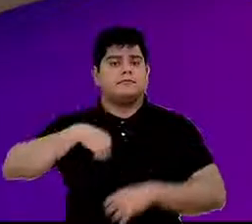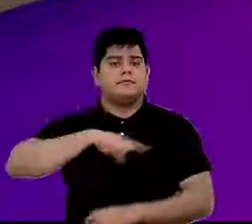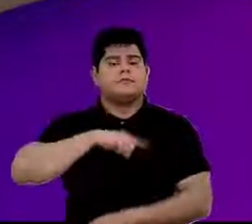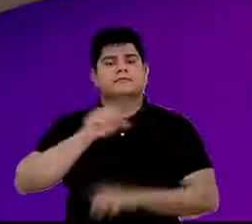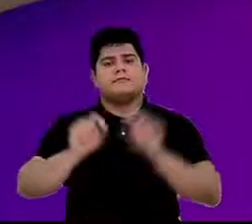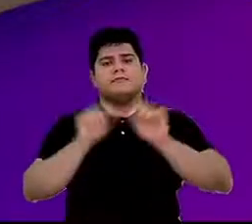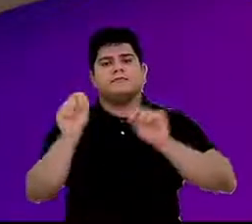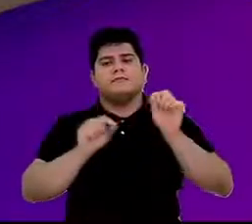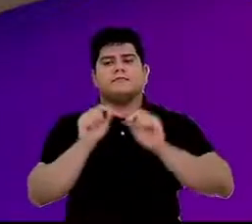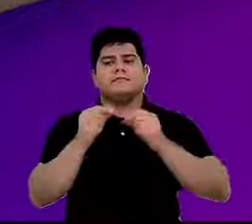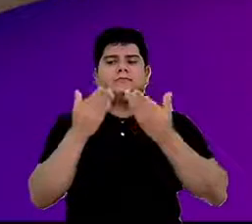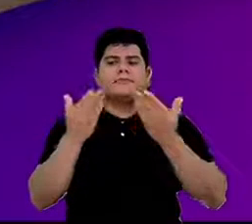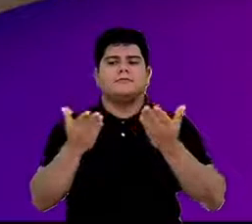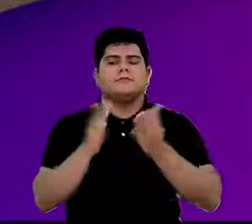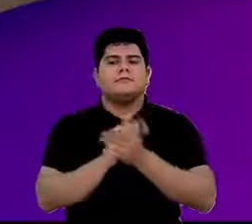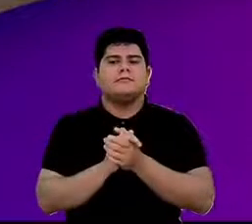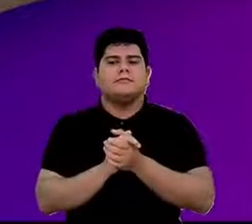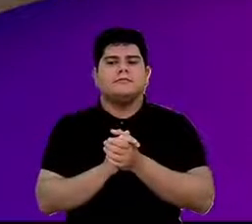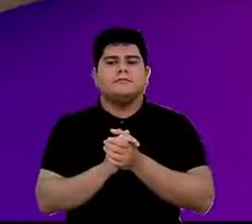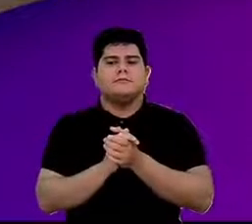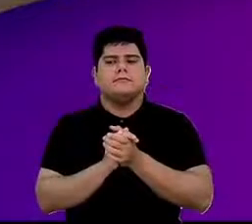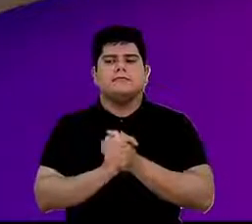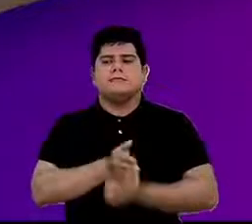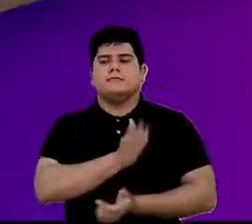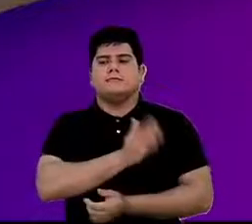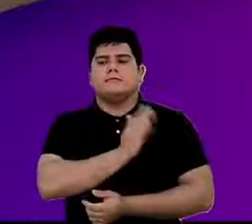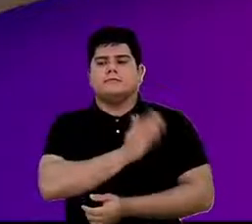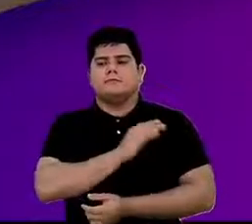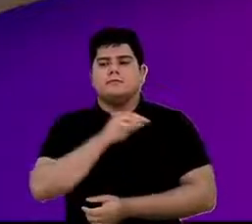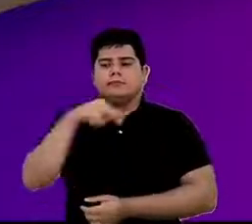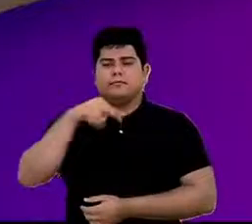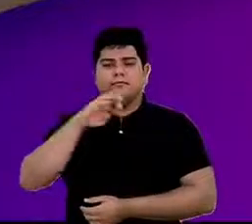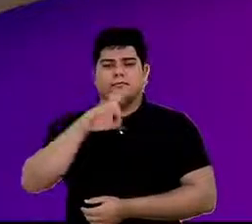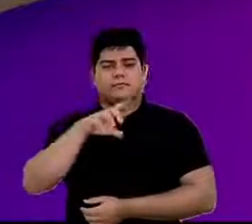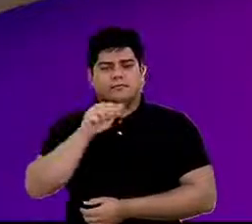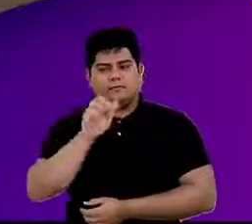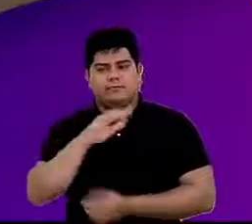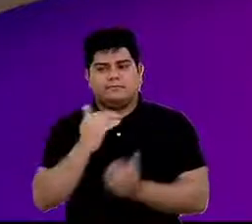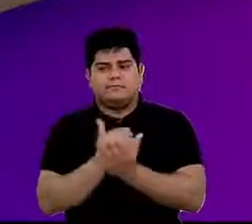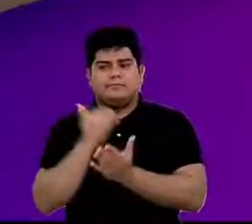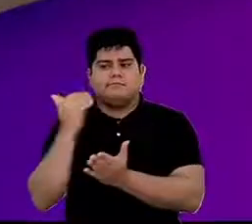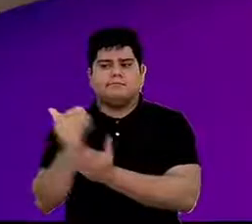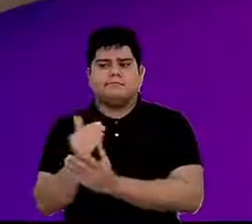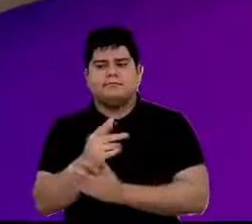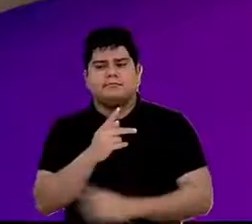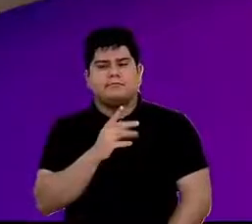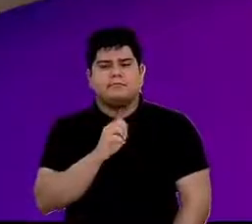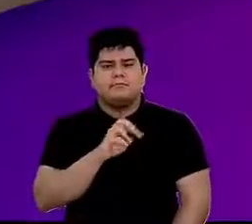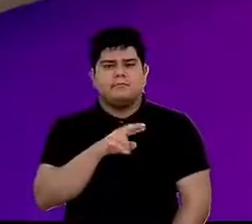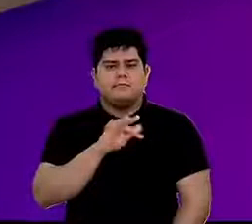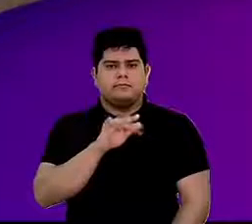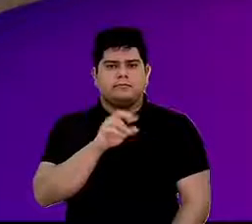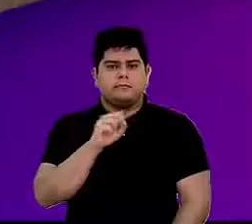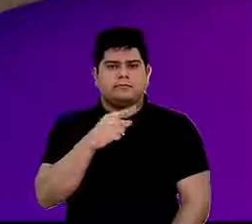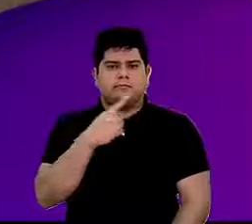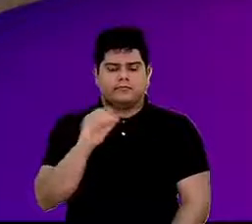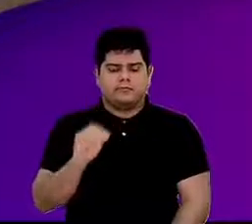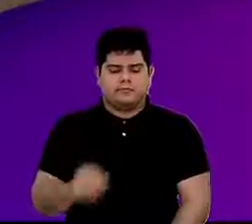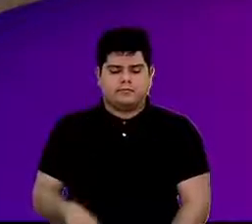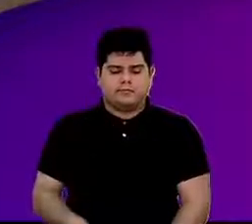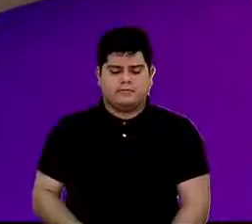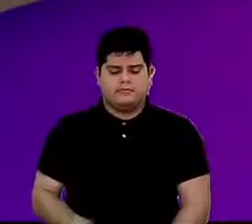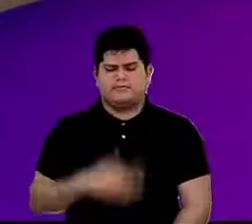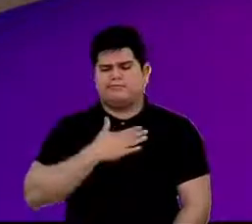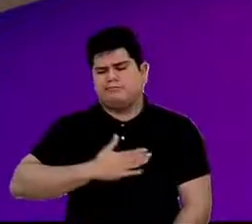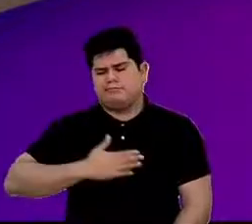sobre, a cardiologia nuclear além da perfusão, né? O tema que a gente gosta